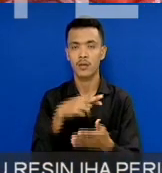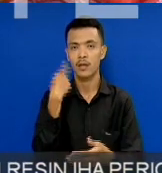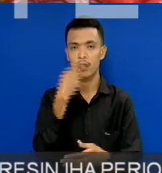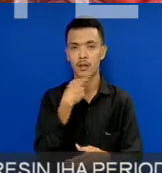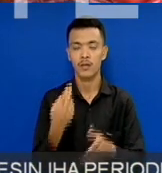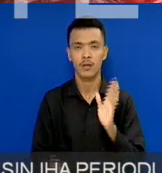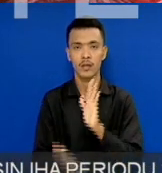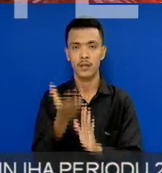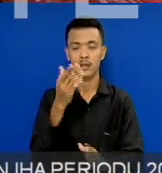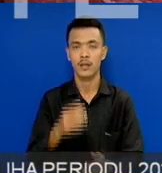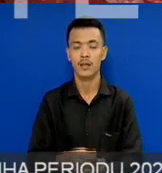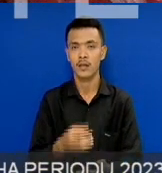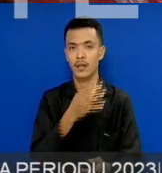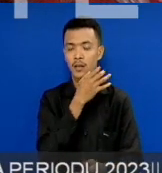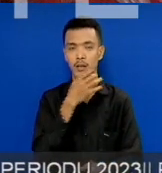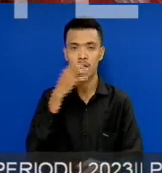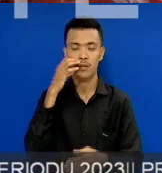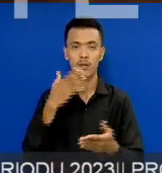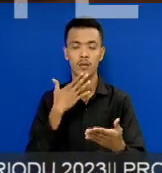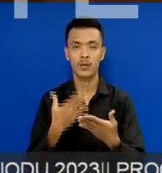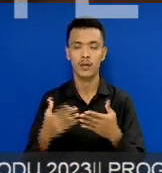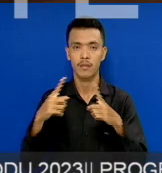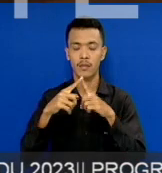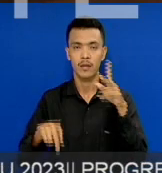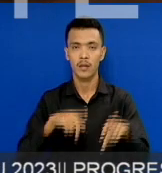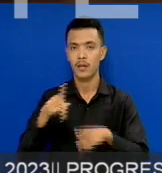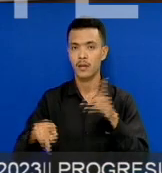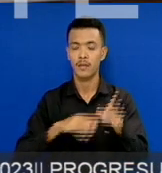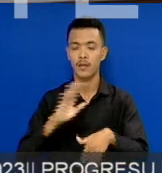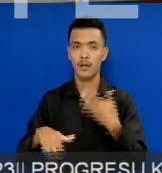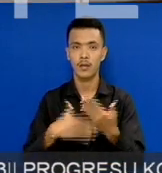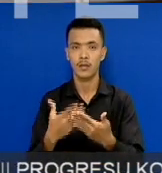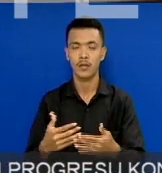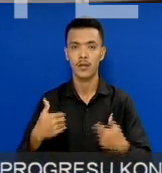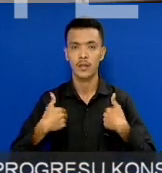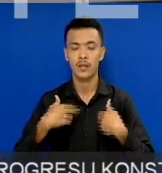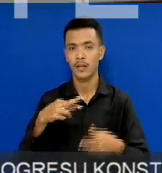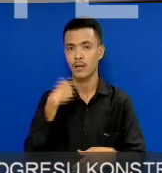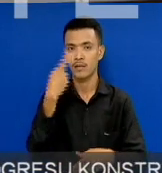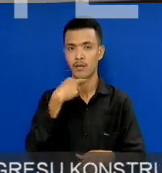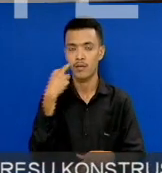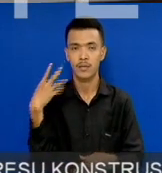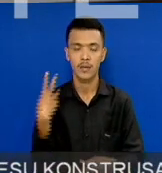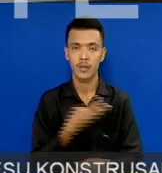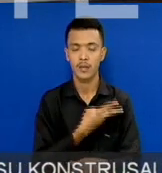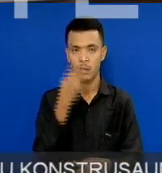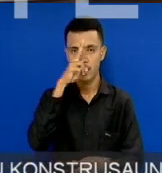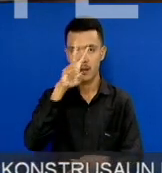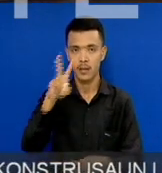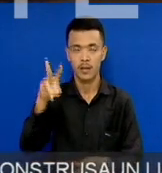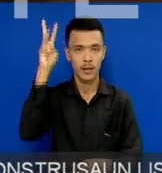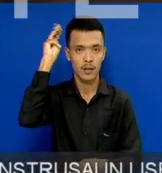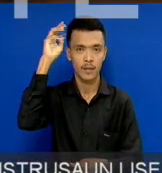sa produção agrícola não sustentável para Hamuto. E liga para FOS e é projeto selo que neve mais tarde o governo